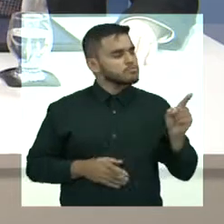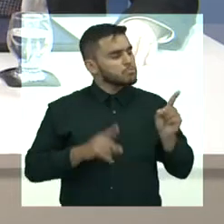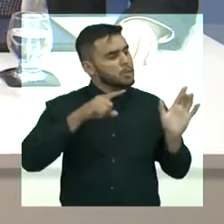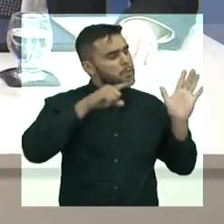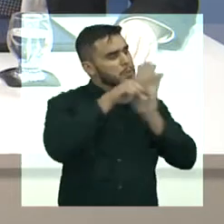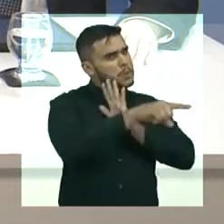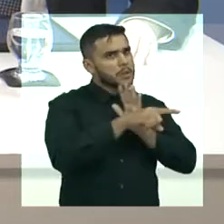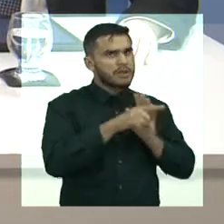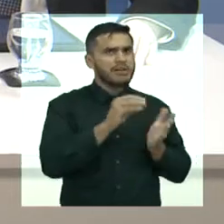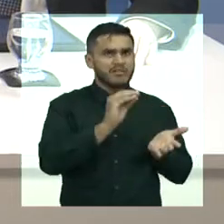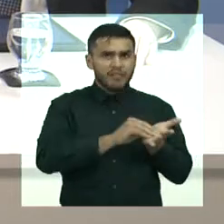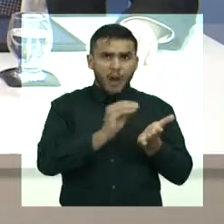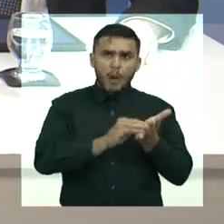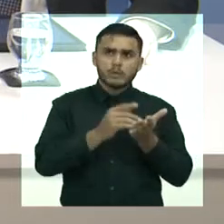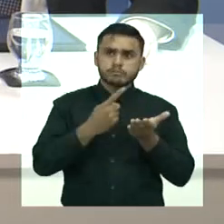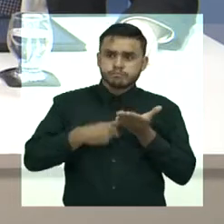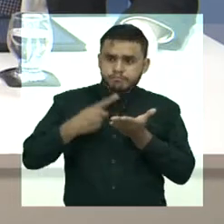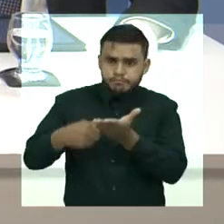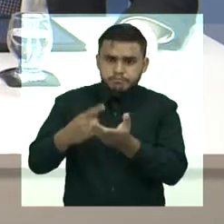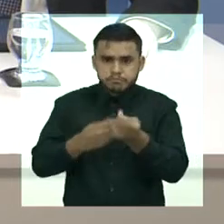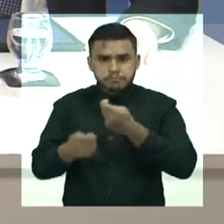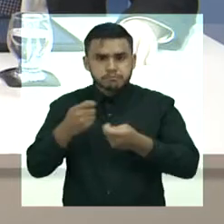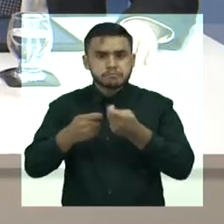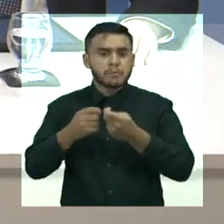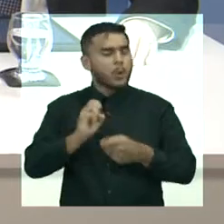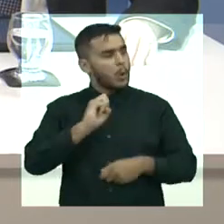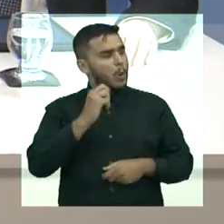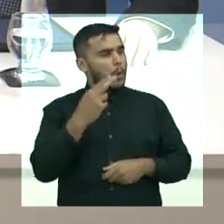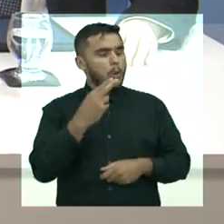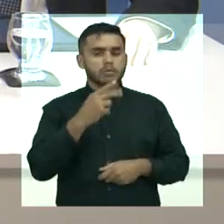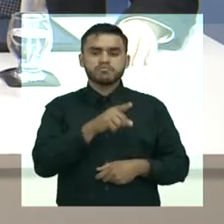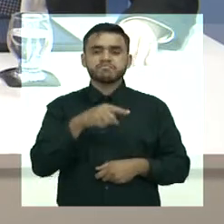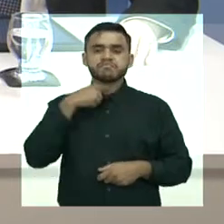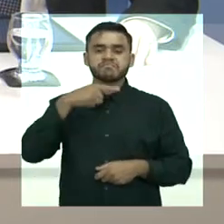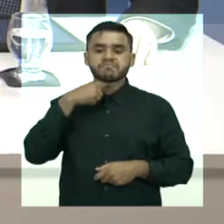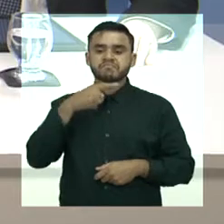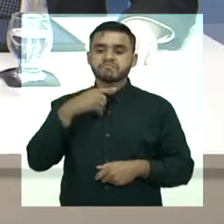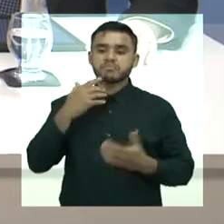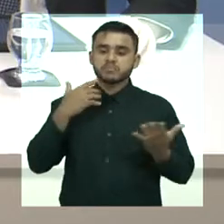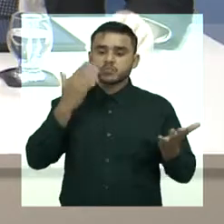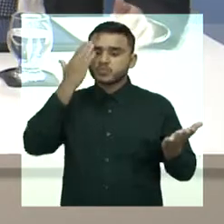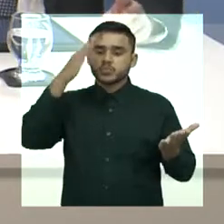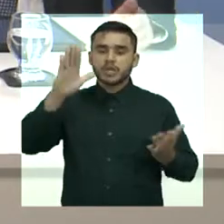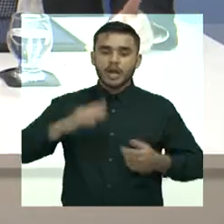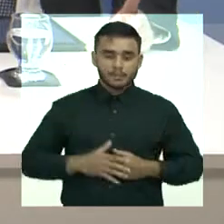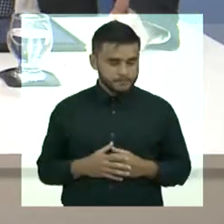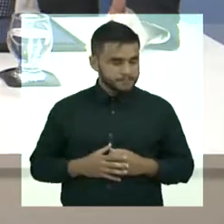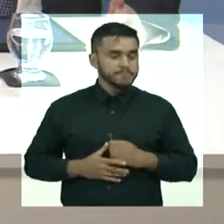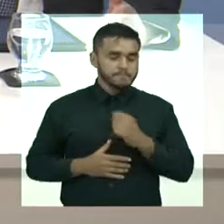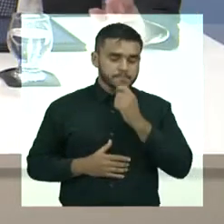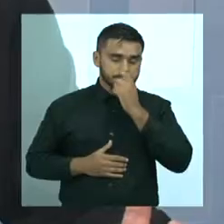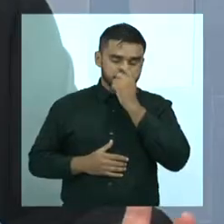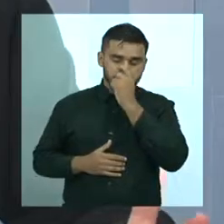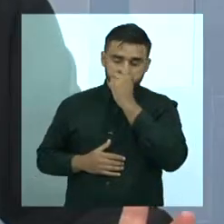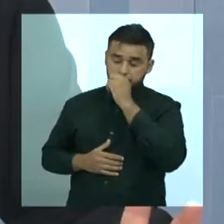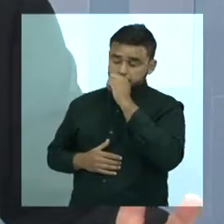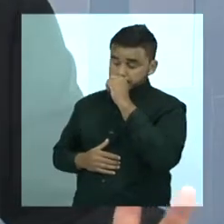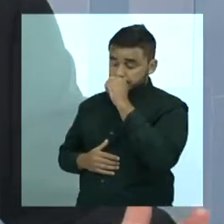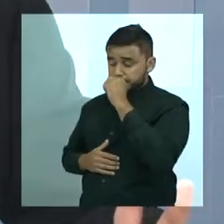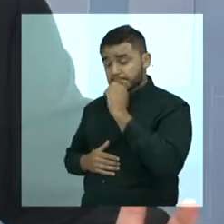Faltou negociação ou sobrou capacidade de negociação para o governo? O que o Paulo está tentando